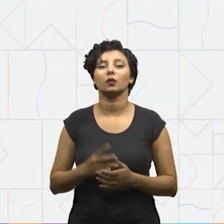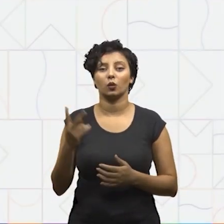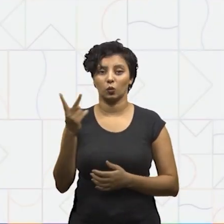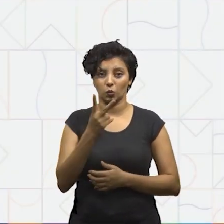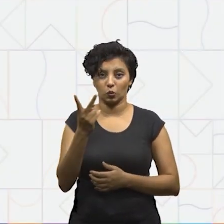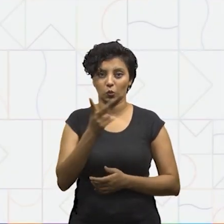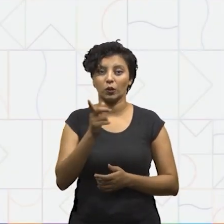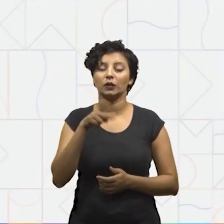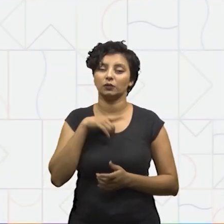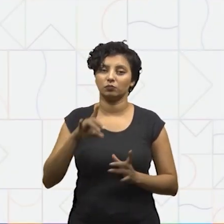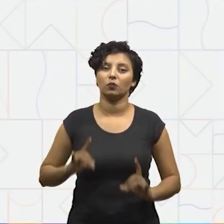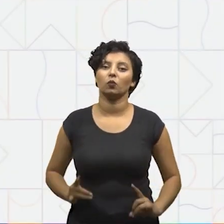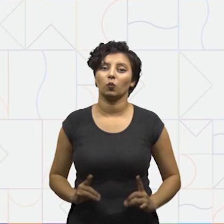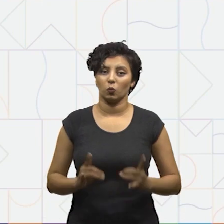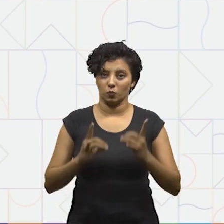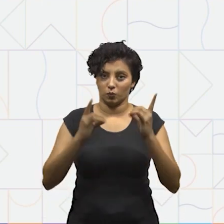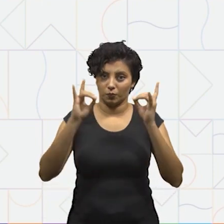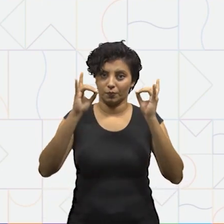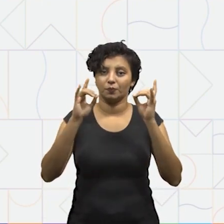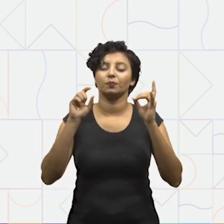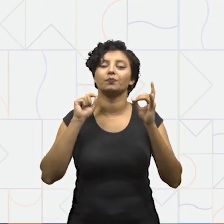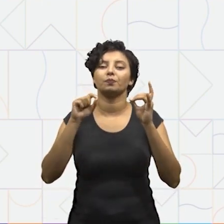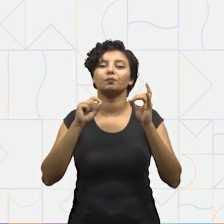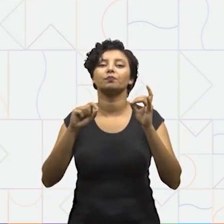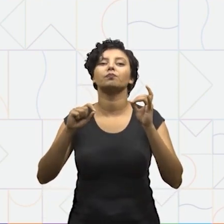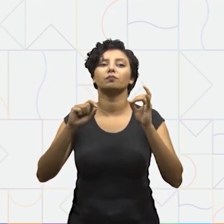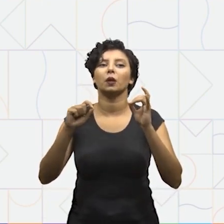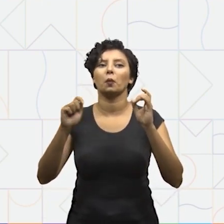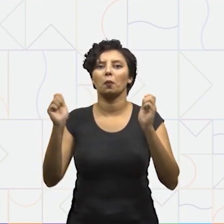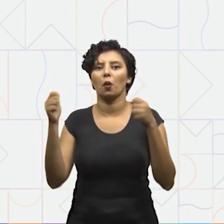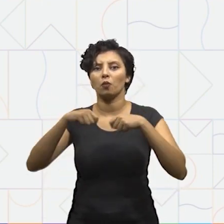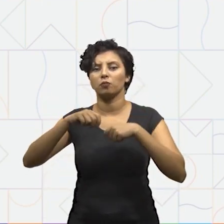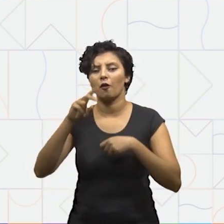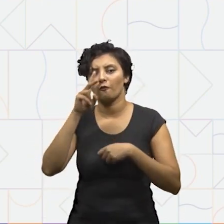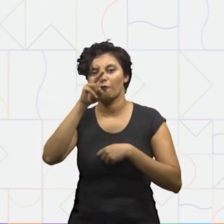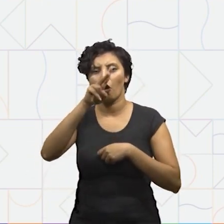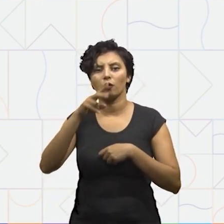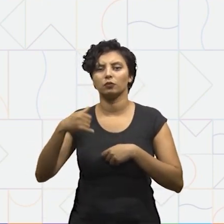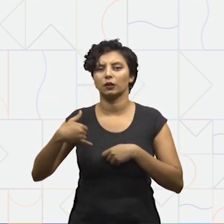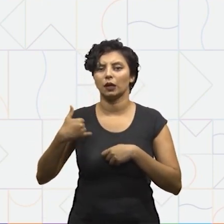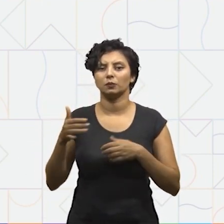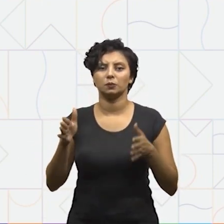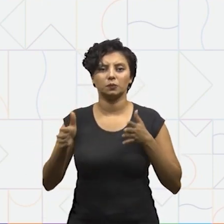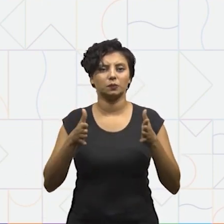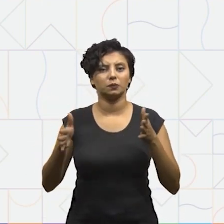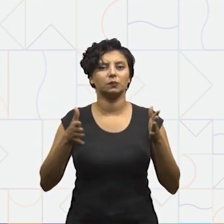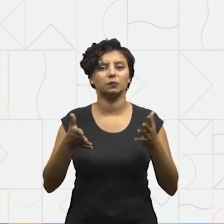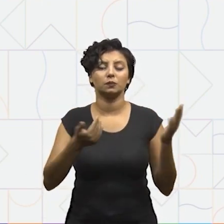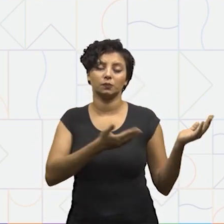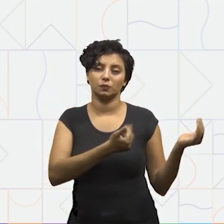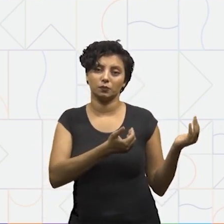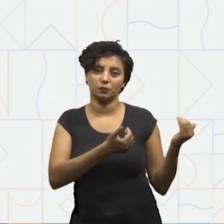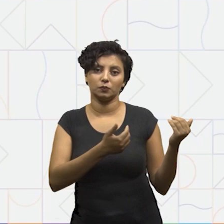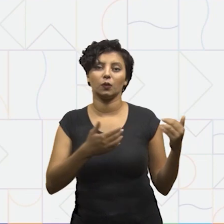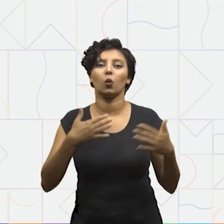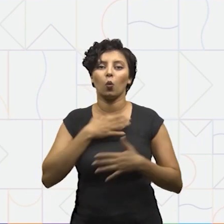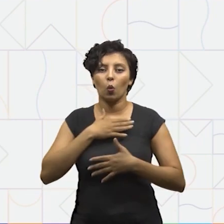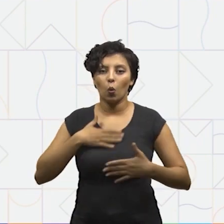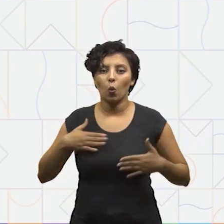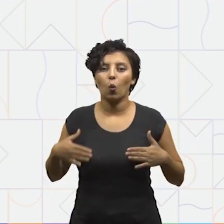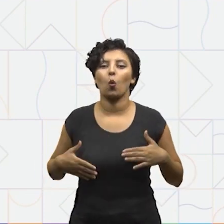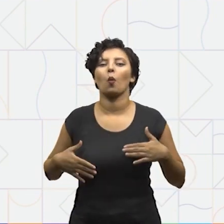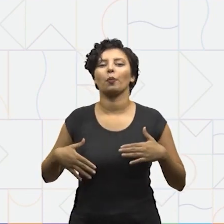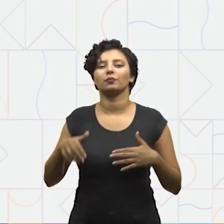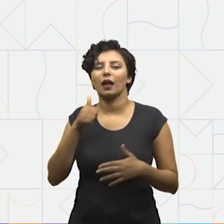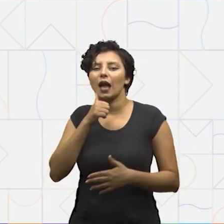As gônadas produzem hormônios que entram em ação com mais intensidade a partir da puberdade, fazendo o corpo